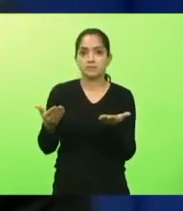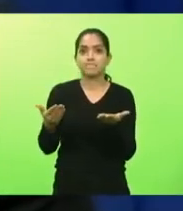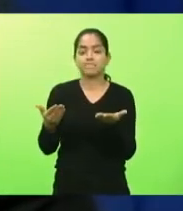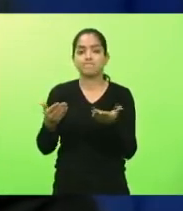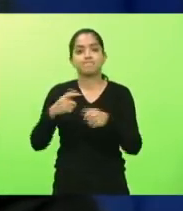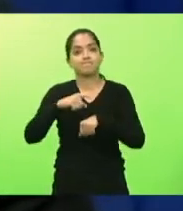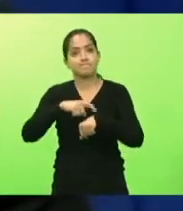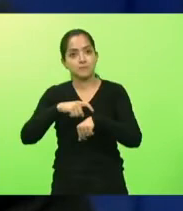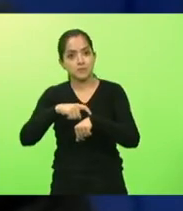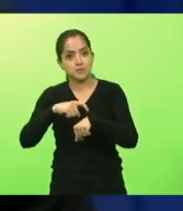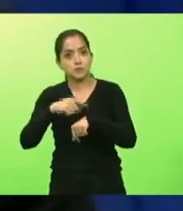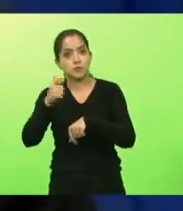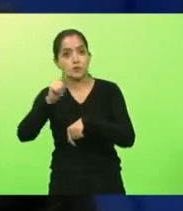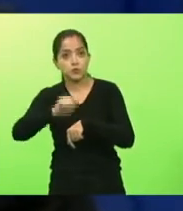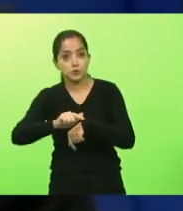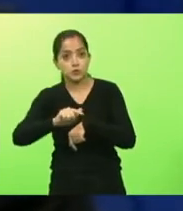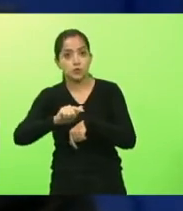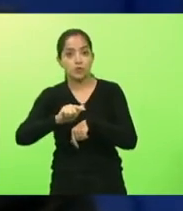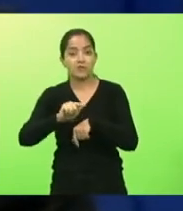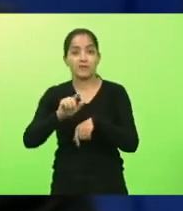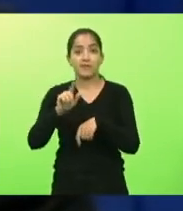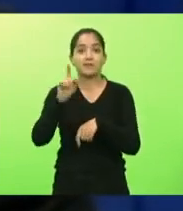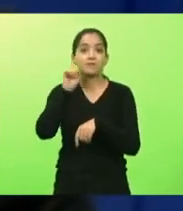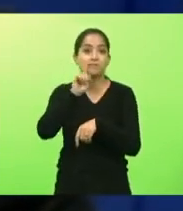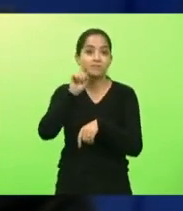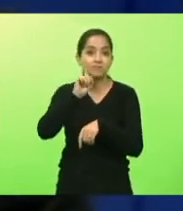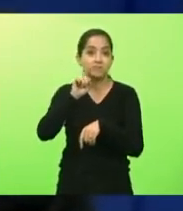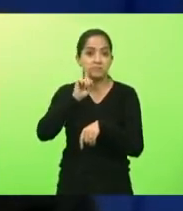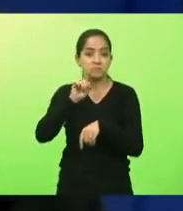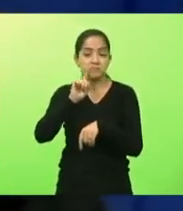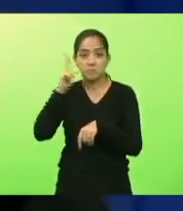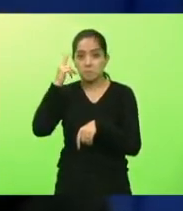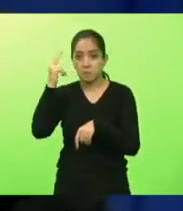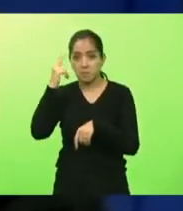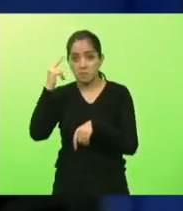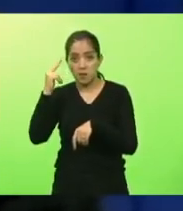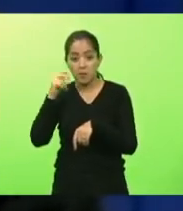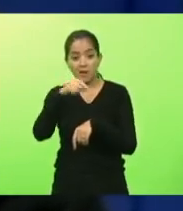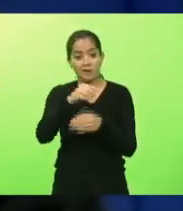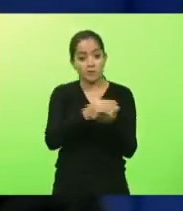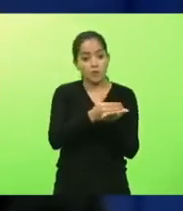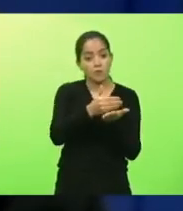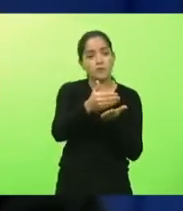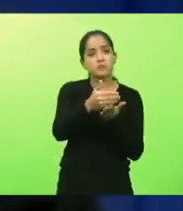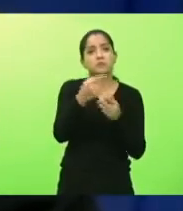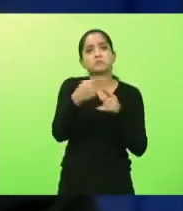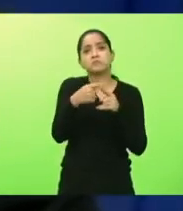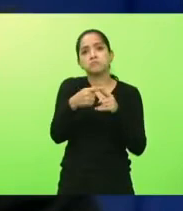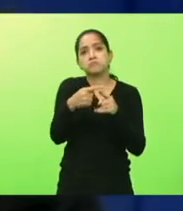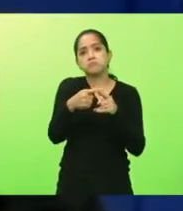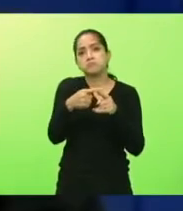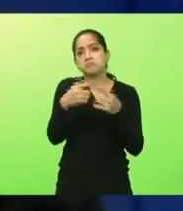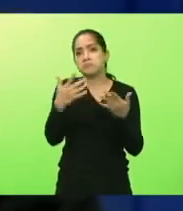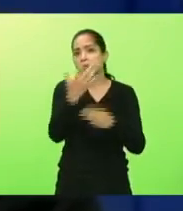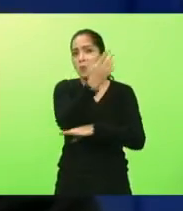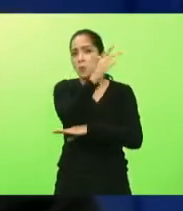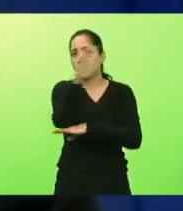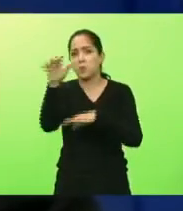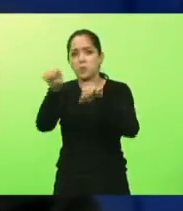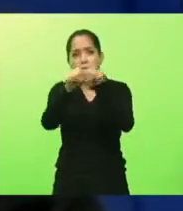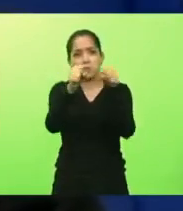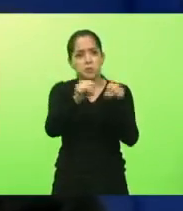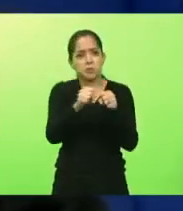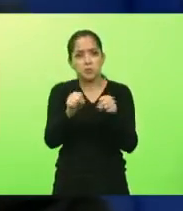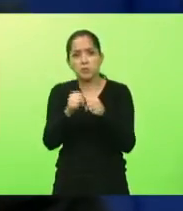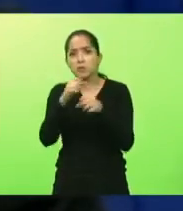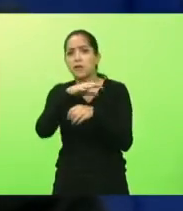momentos. Nos Estados Unidos isso é comum, aqui começou. Por quê? Por vários efeitos. Destruição da natureza, morte de